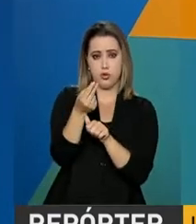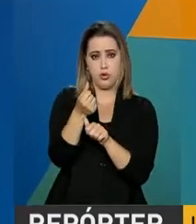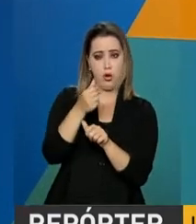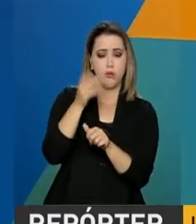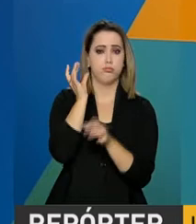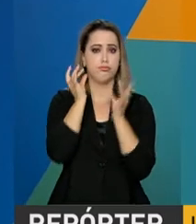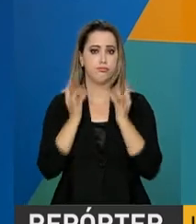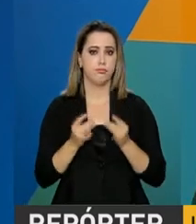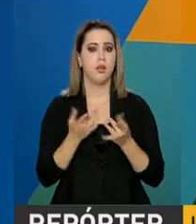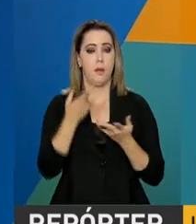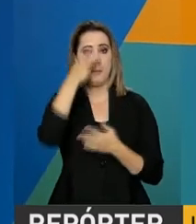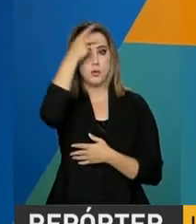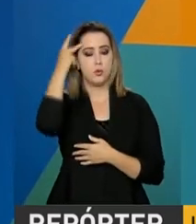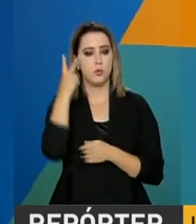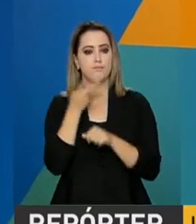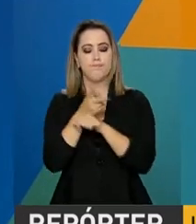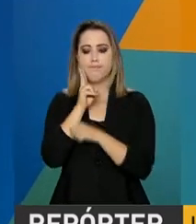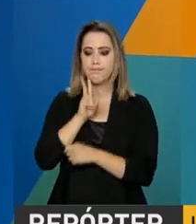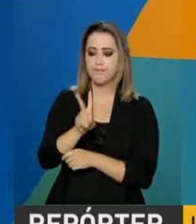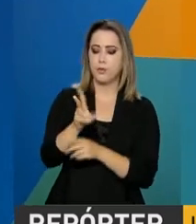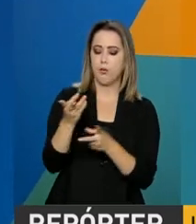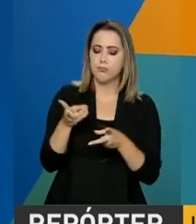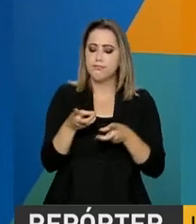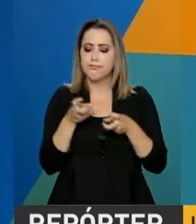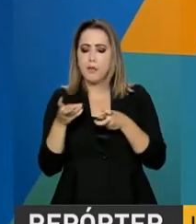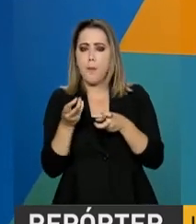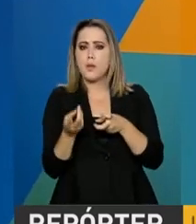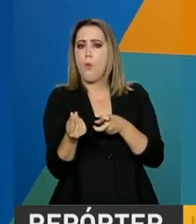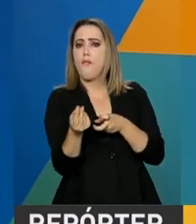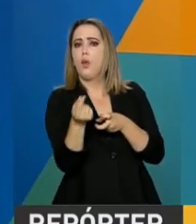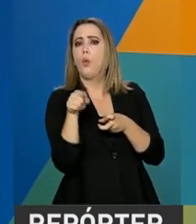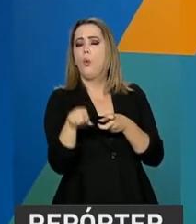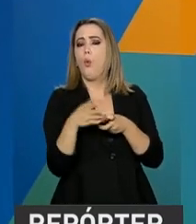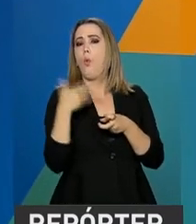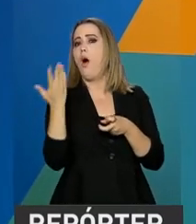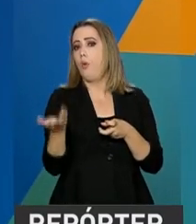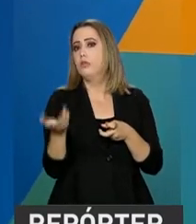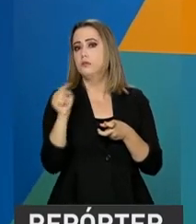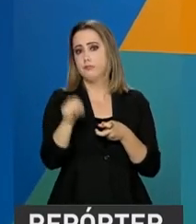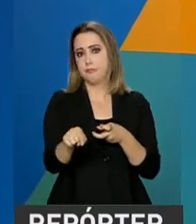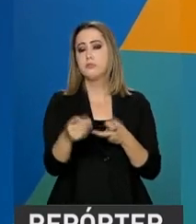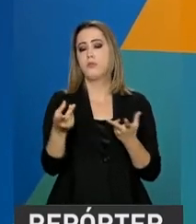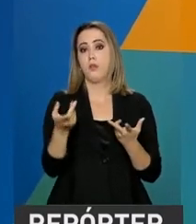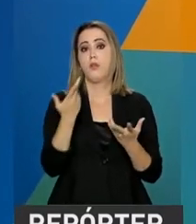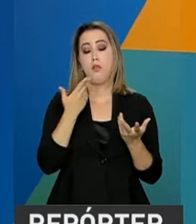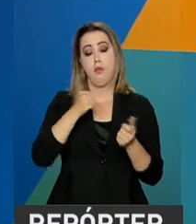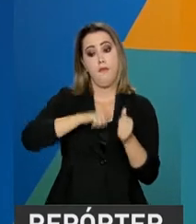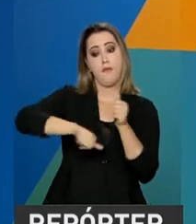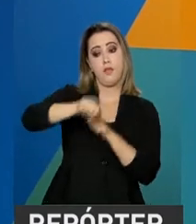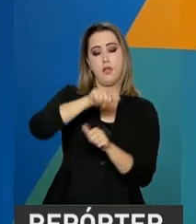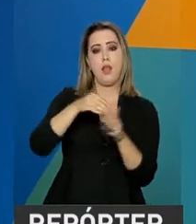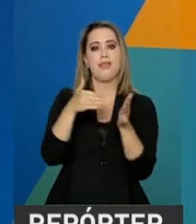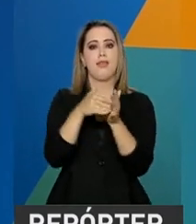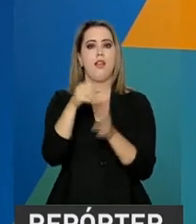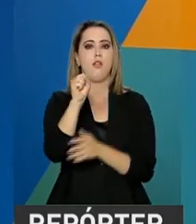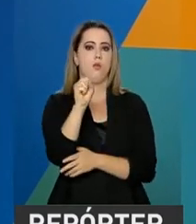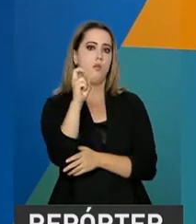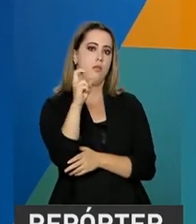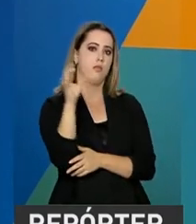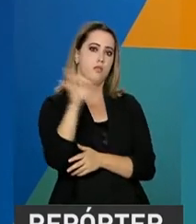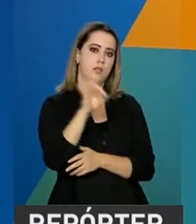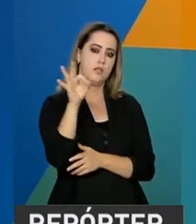avaliador de penhor na agência faz a avaliação dessa jóia podendo utilizar até 85%